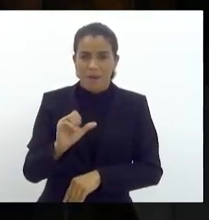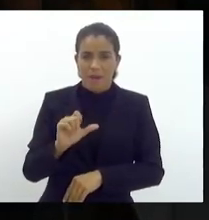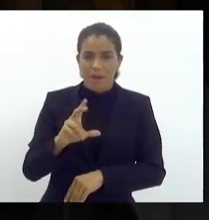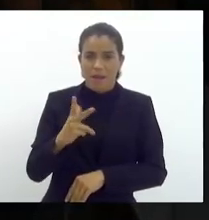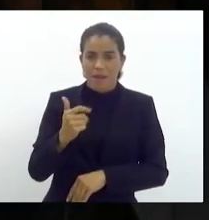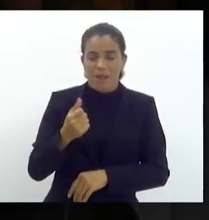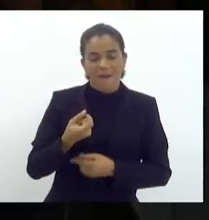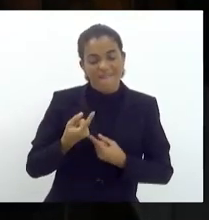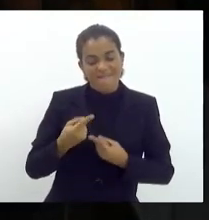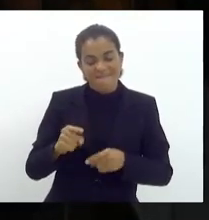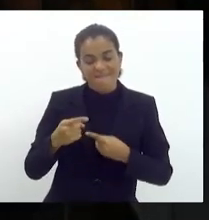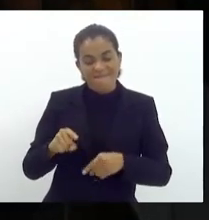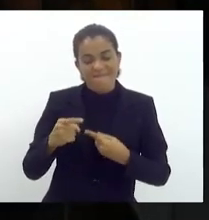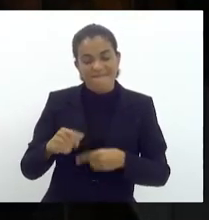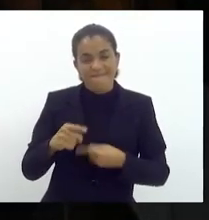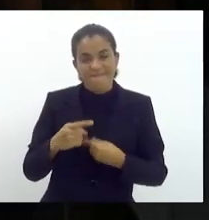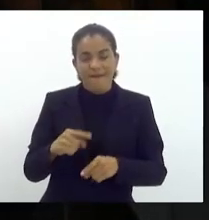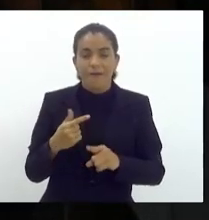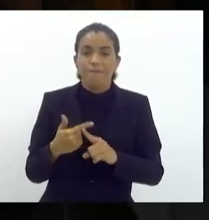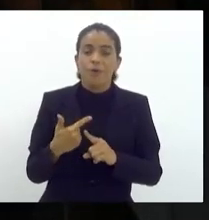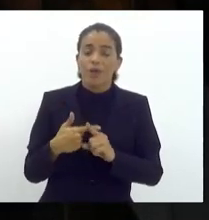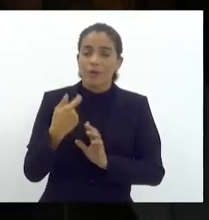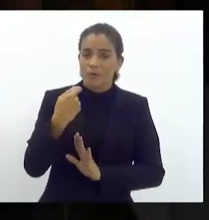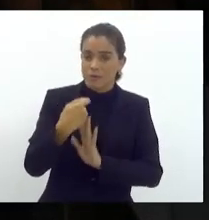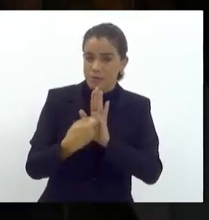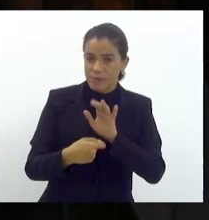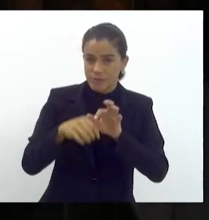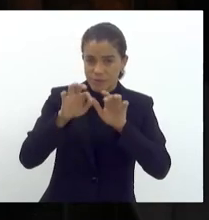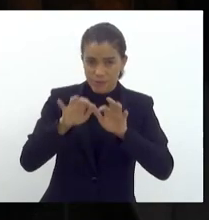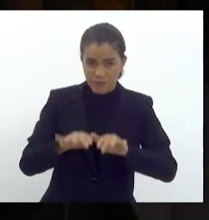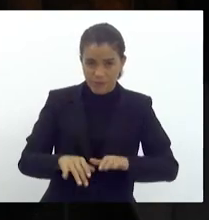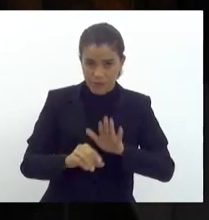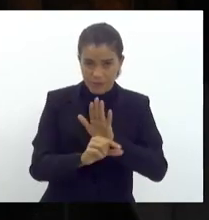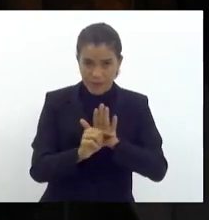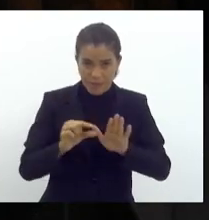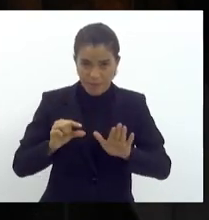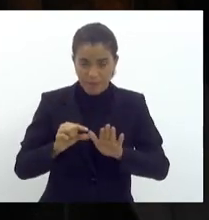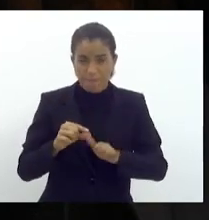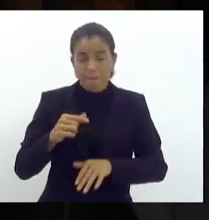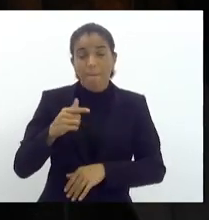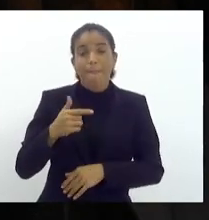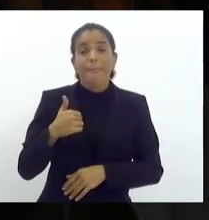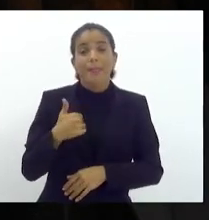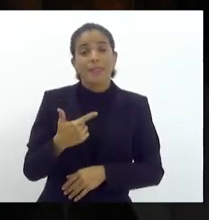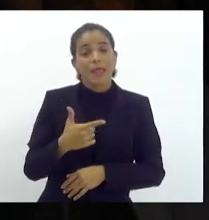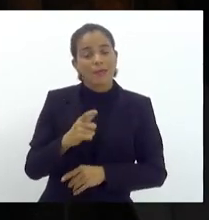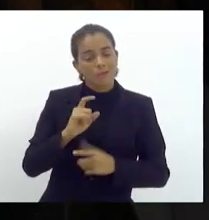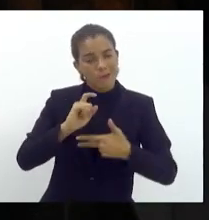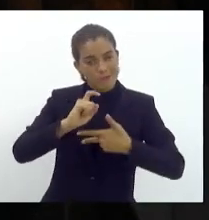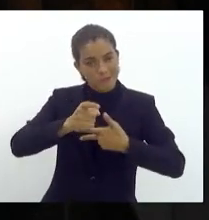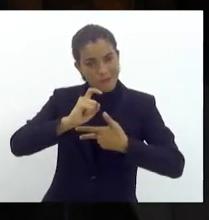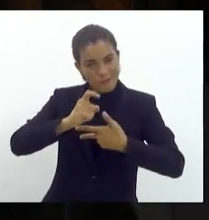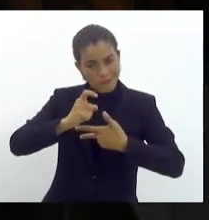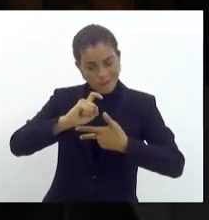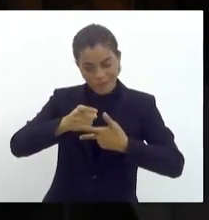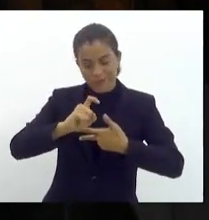provocativo o que eu escrevi nesta emenda fica o poder executivo